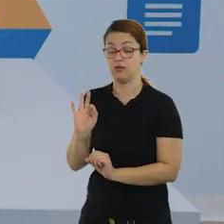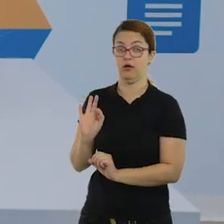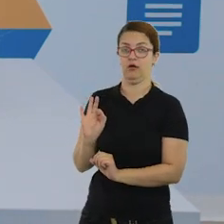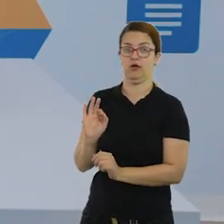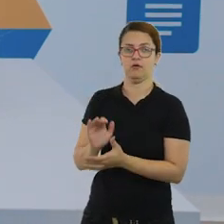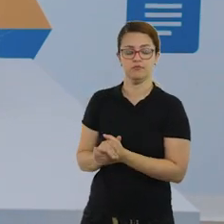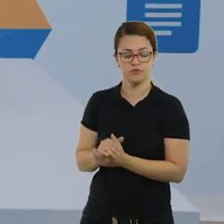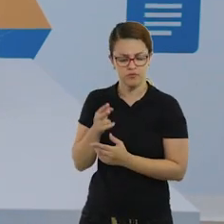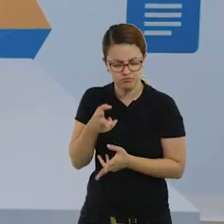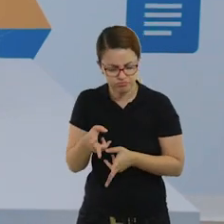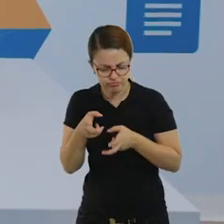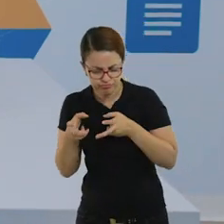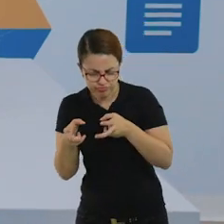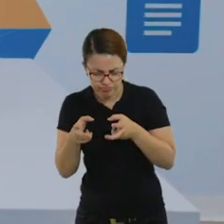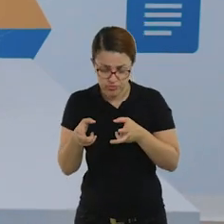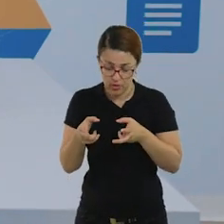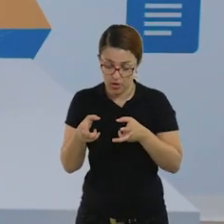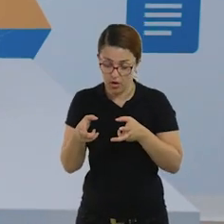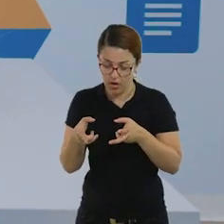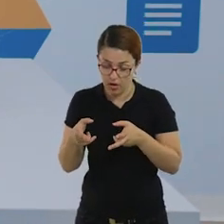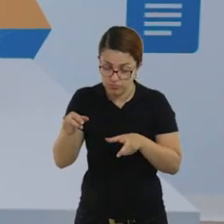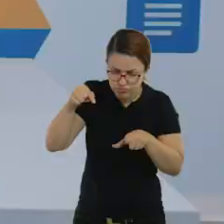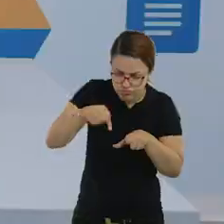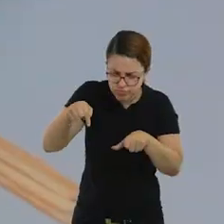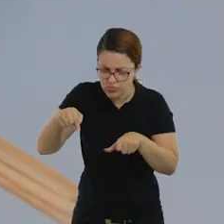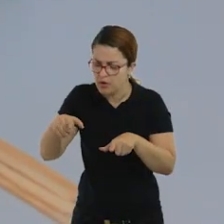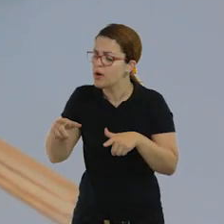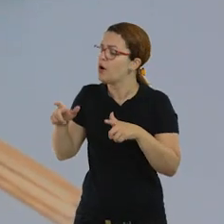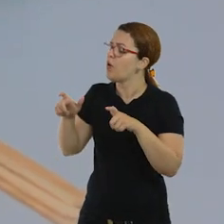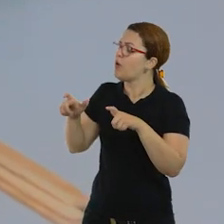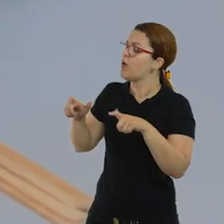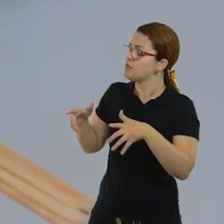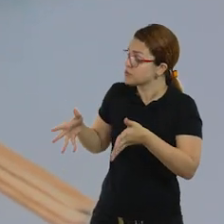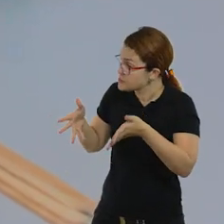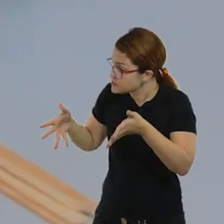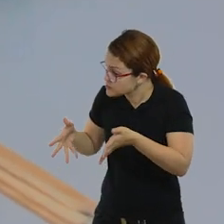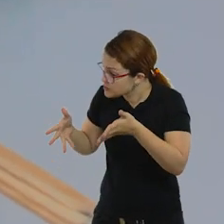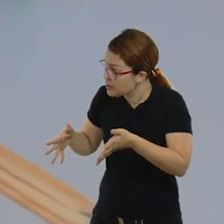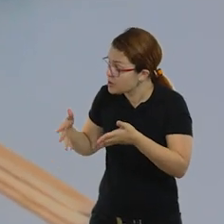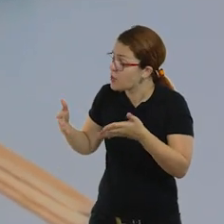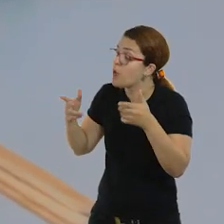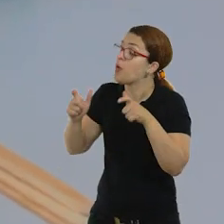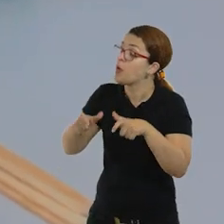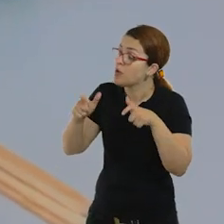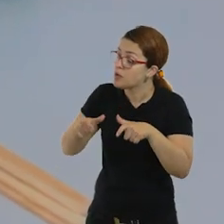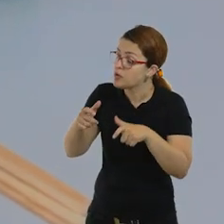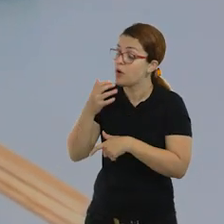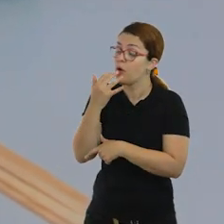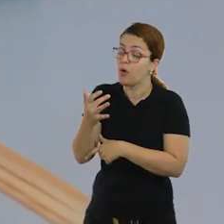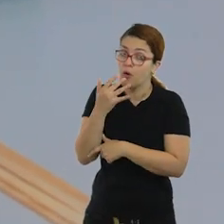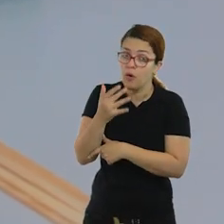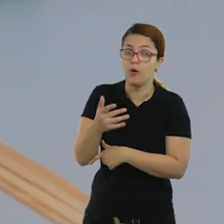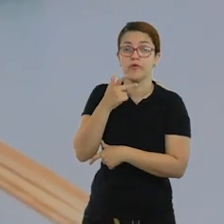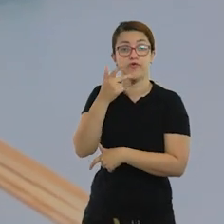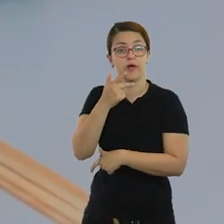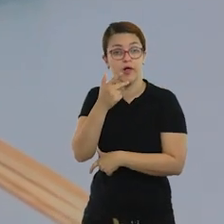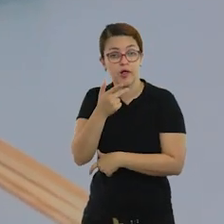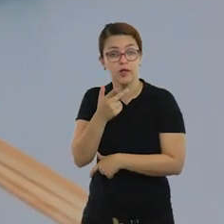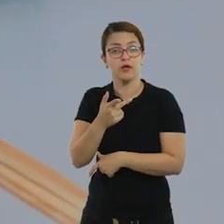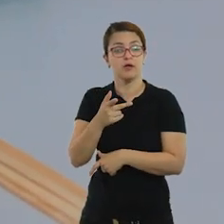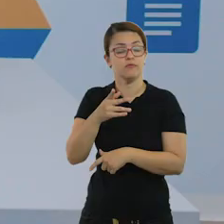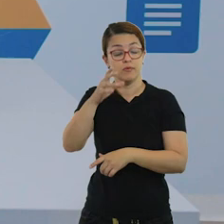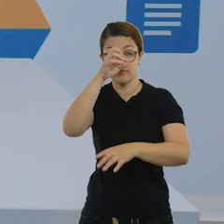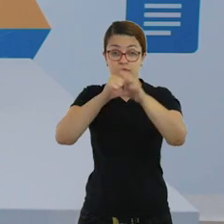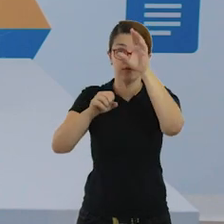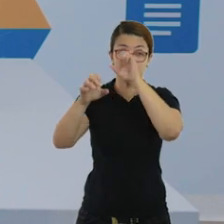entender. E aos poucos você vai estimulando, você vai perguntando aonde você colocou, para ele falar a cor, para ele assimilar. E ele